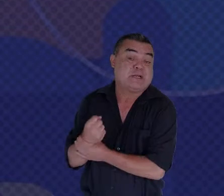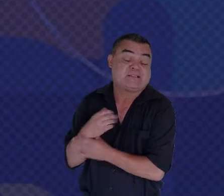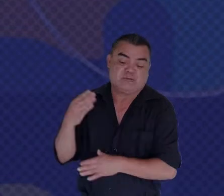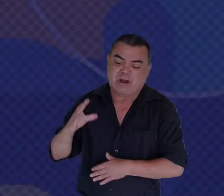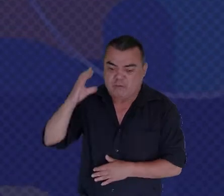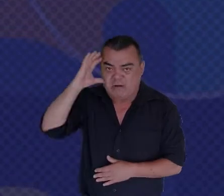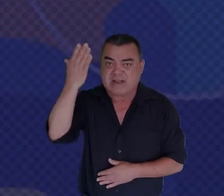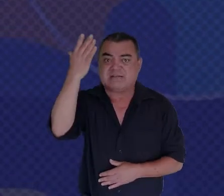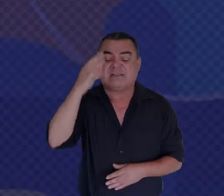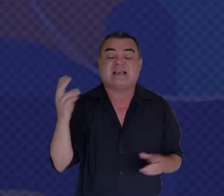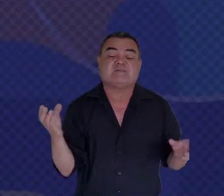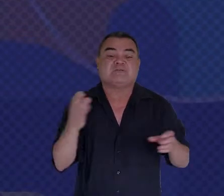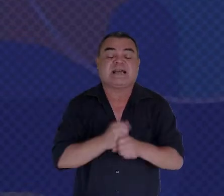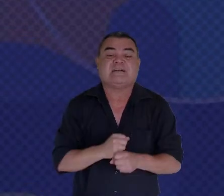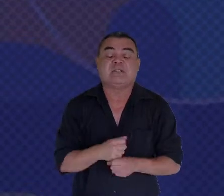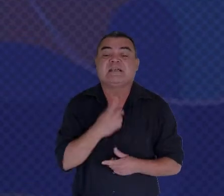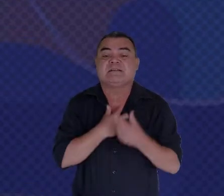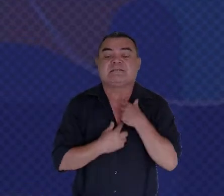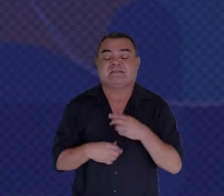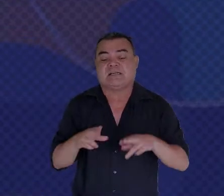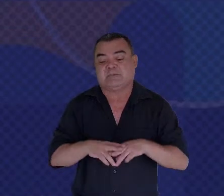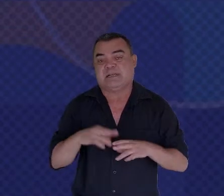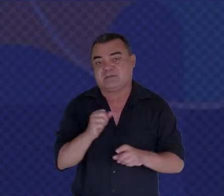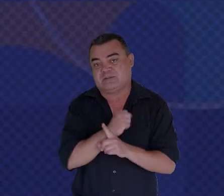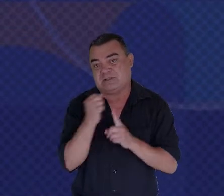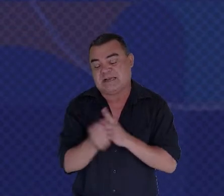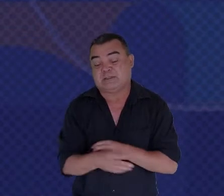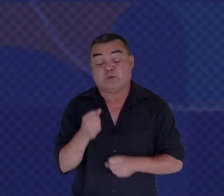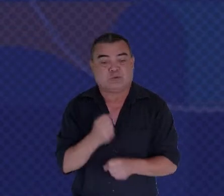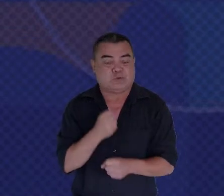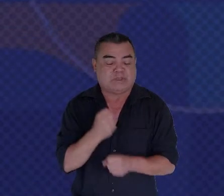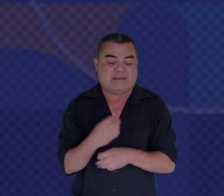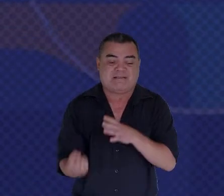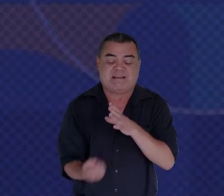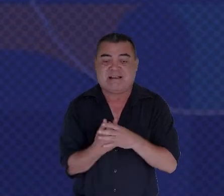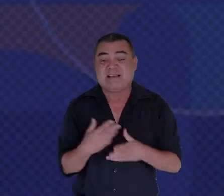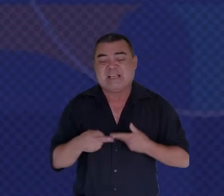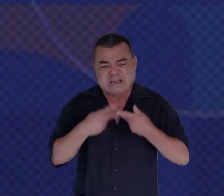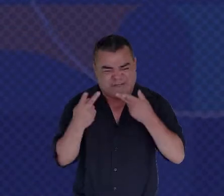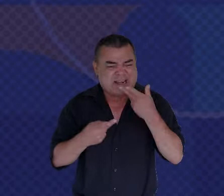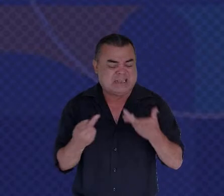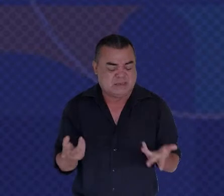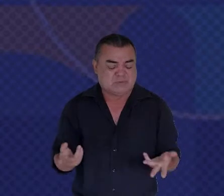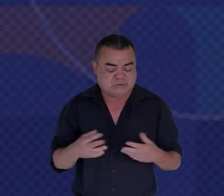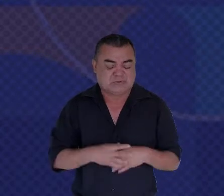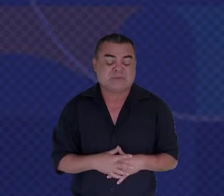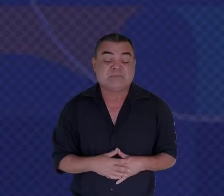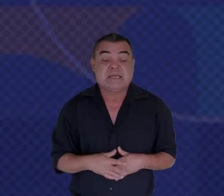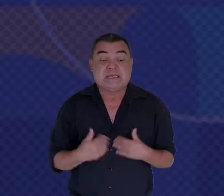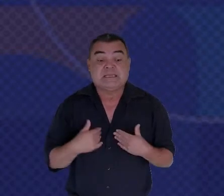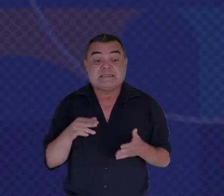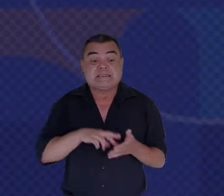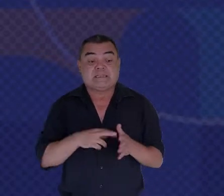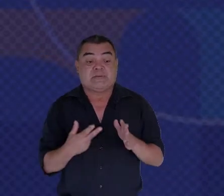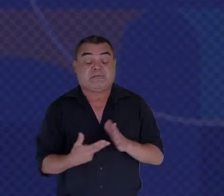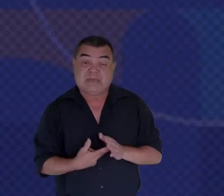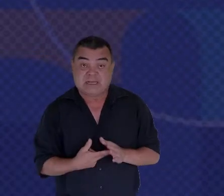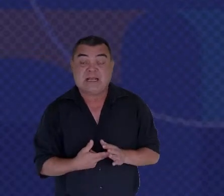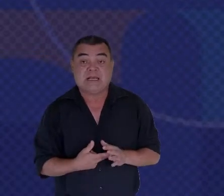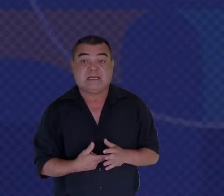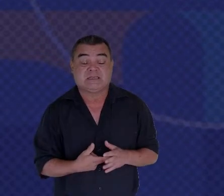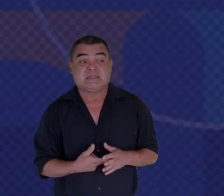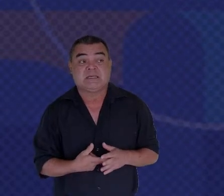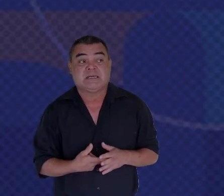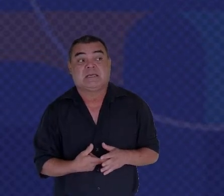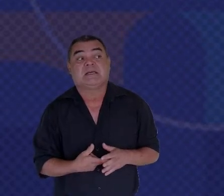de resultados desejados pela sociedade construir criar nós já falamos muito sobre isso aqui e isso significa